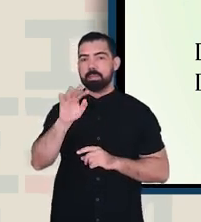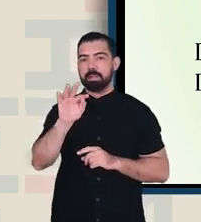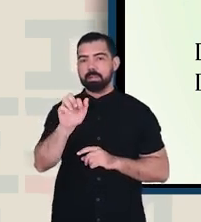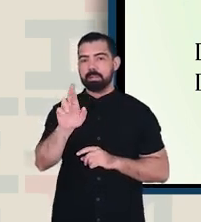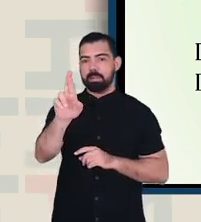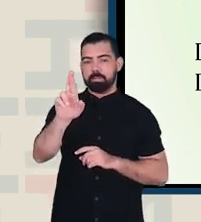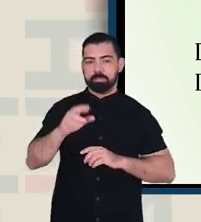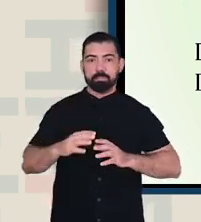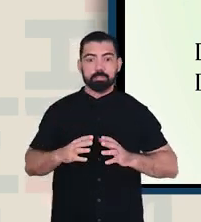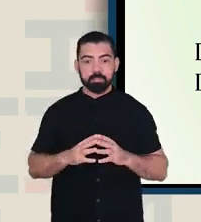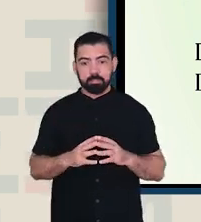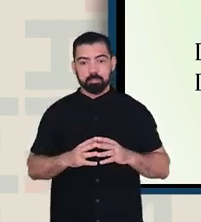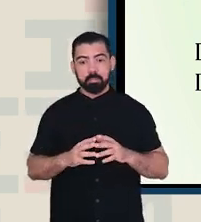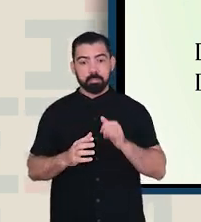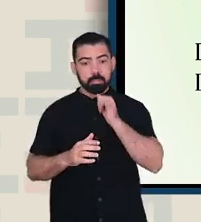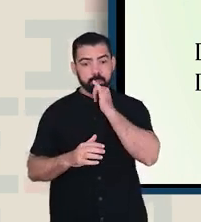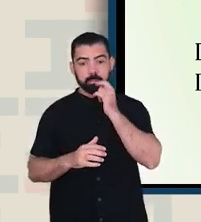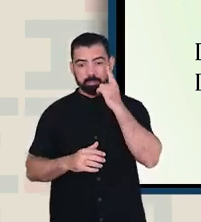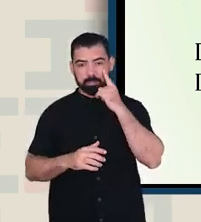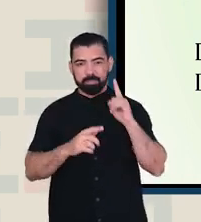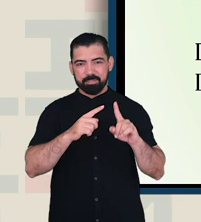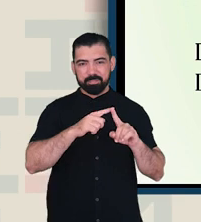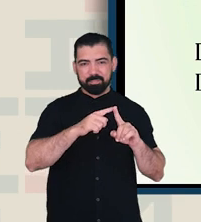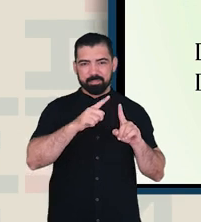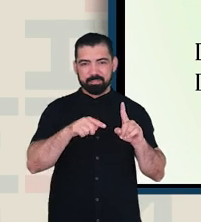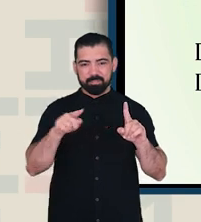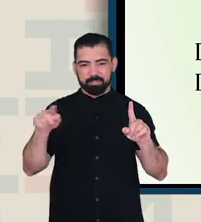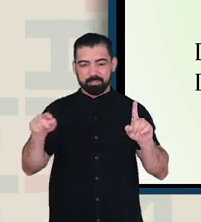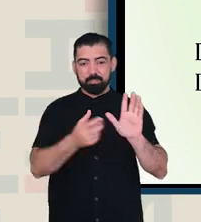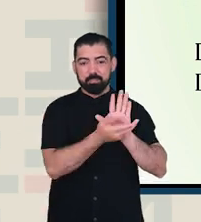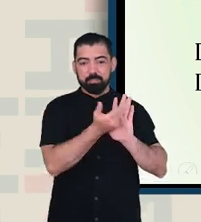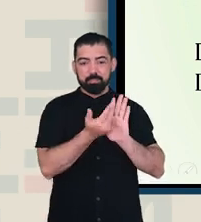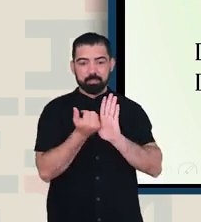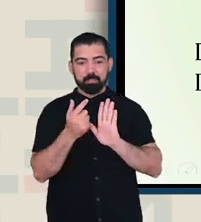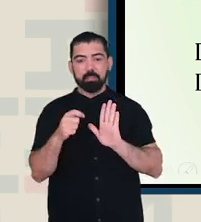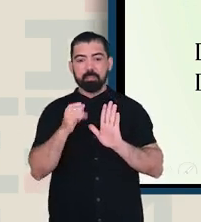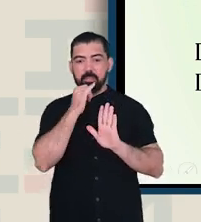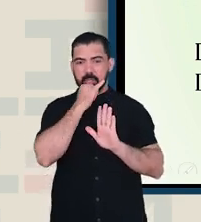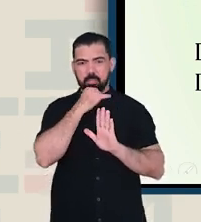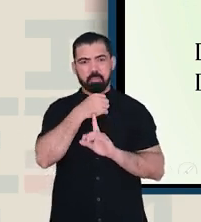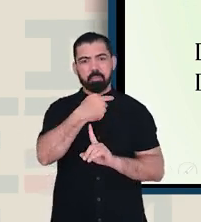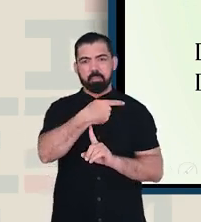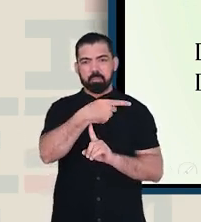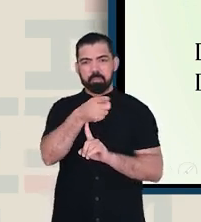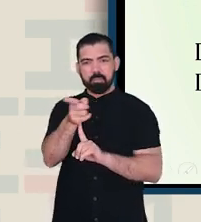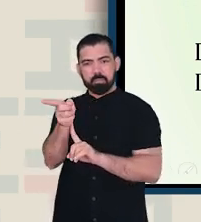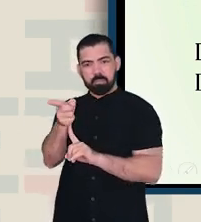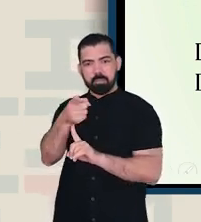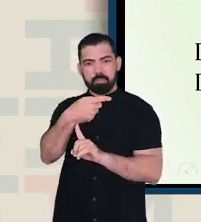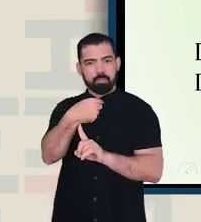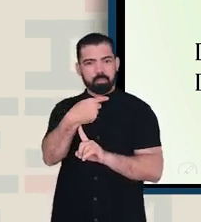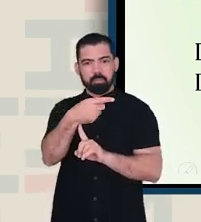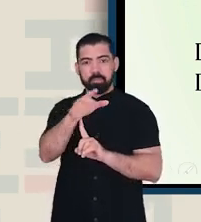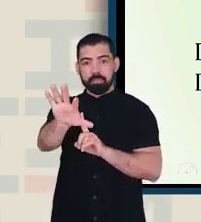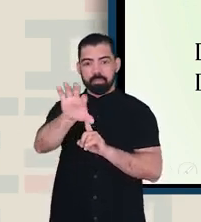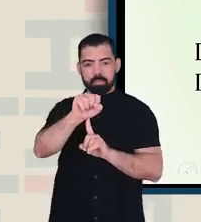ou, como aqui está no gráfico, em todas as direções, ou então onidirecional,